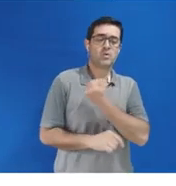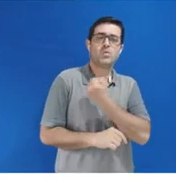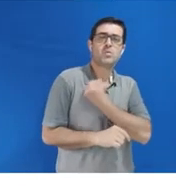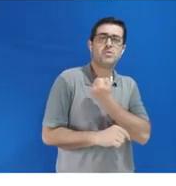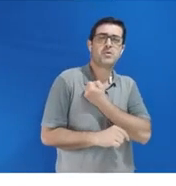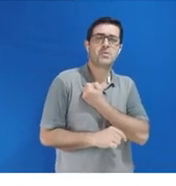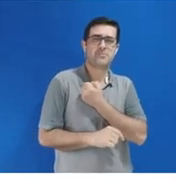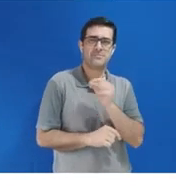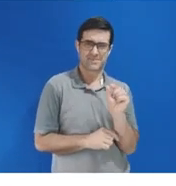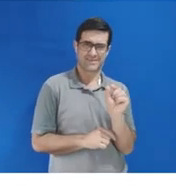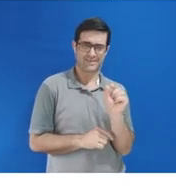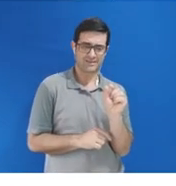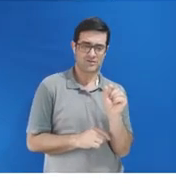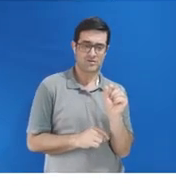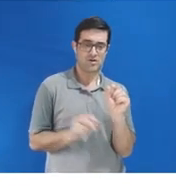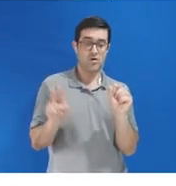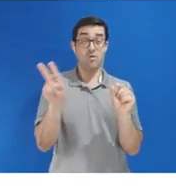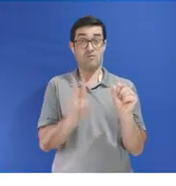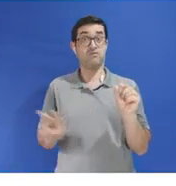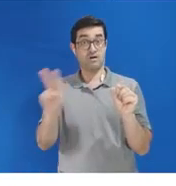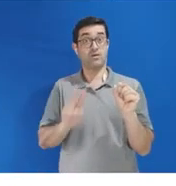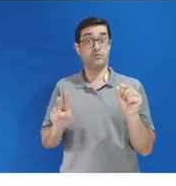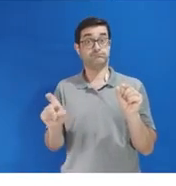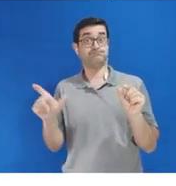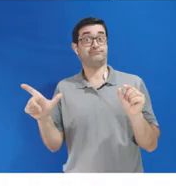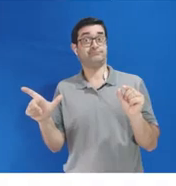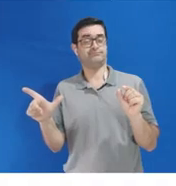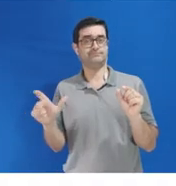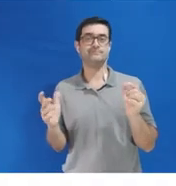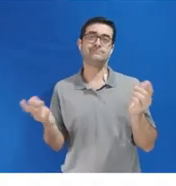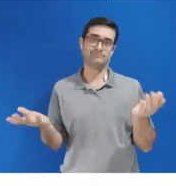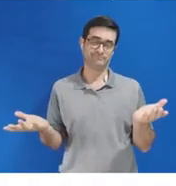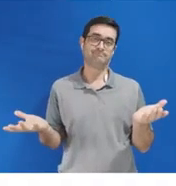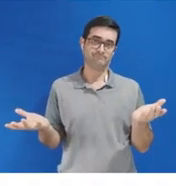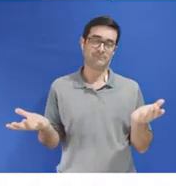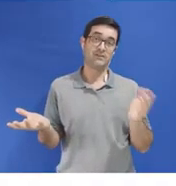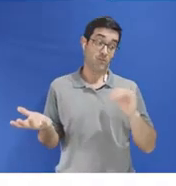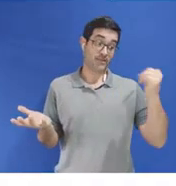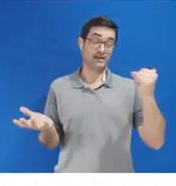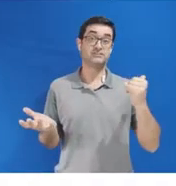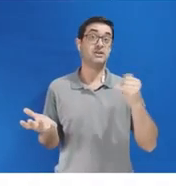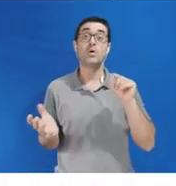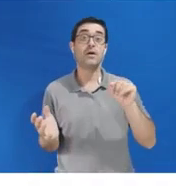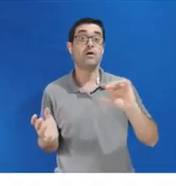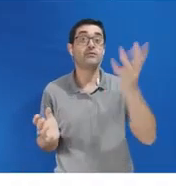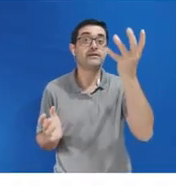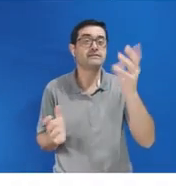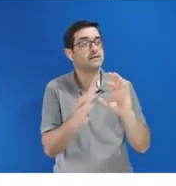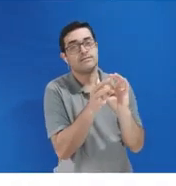muito pequeno aqui embaixo, eu vou ter um valor grande aqui. E essa energia vai ser